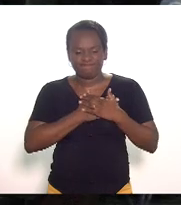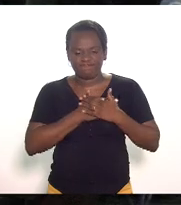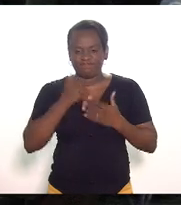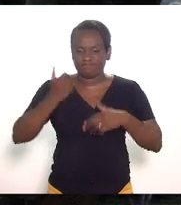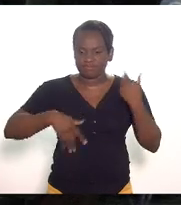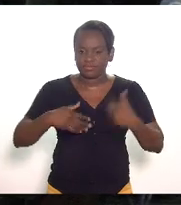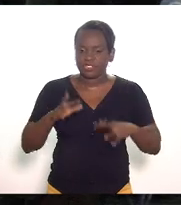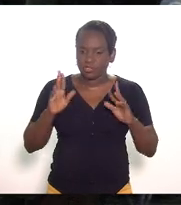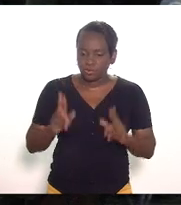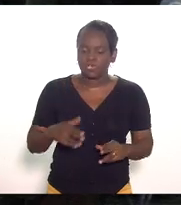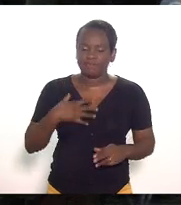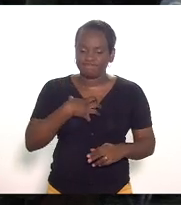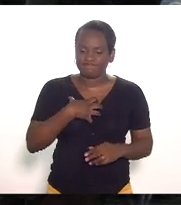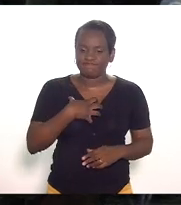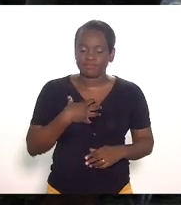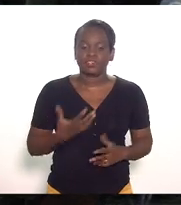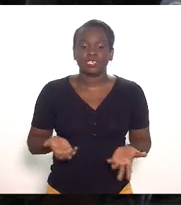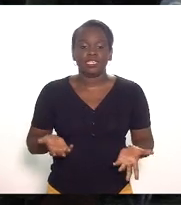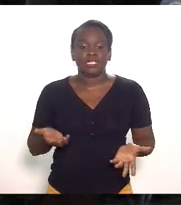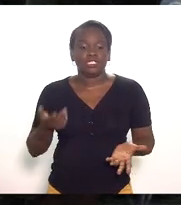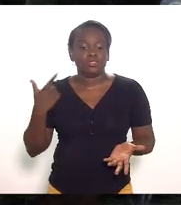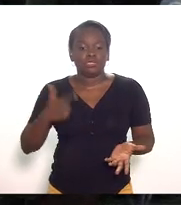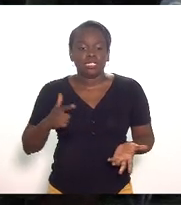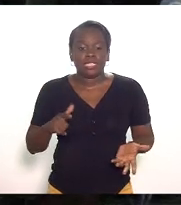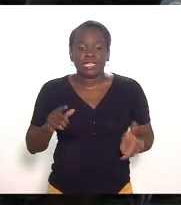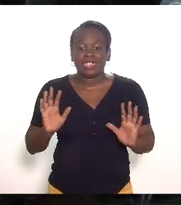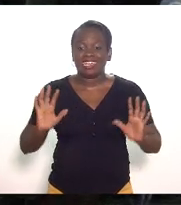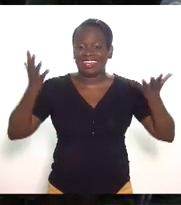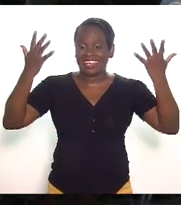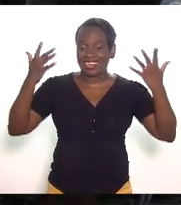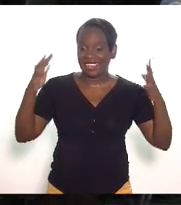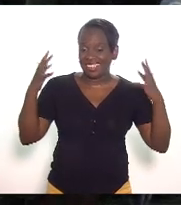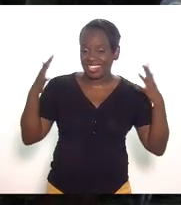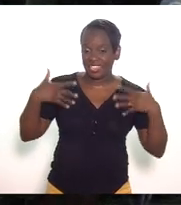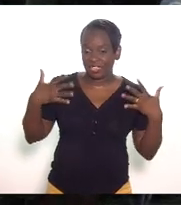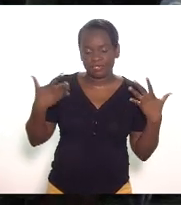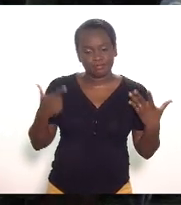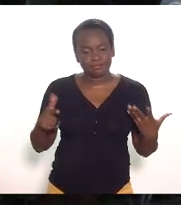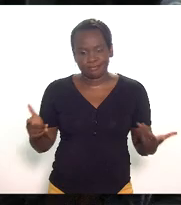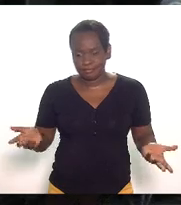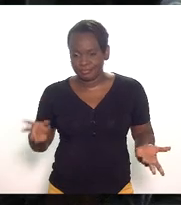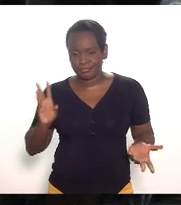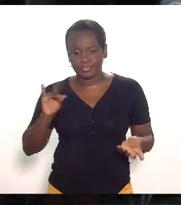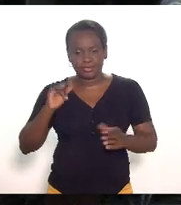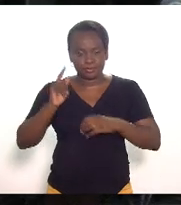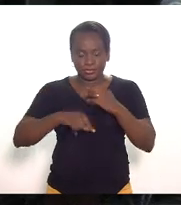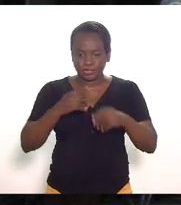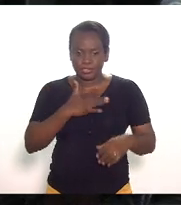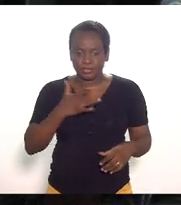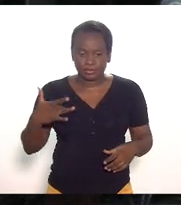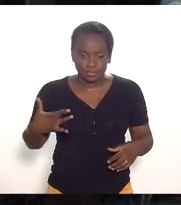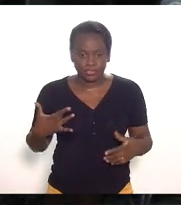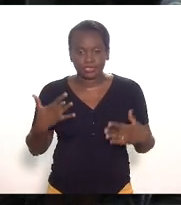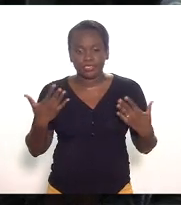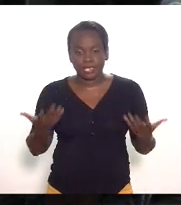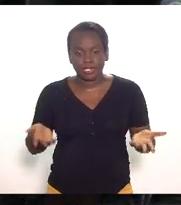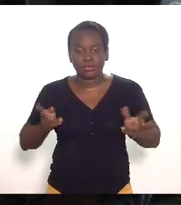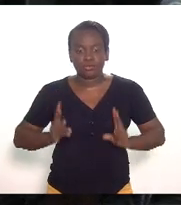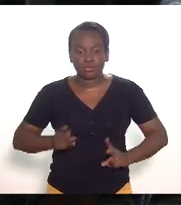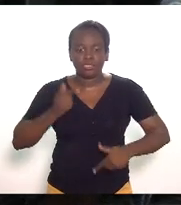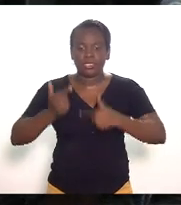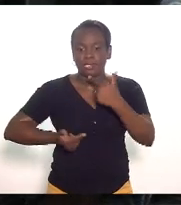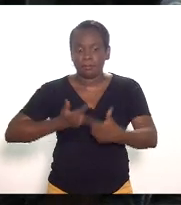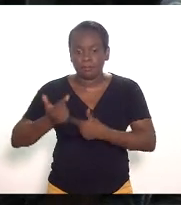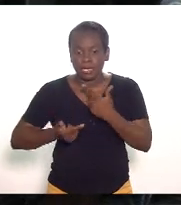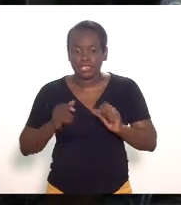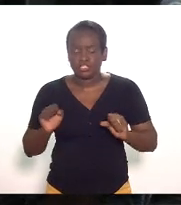Vossa Excelência. De fato, não temos muito o que comemorar nesse Dia Mundial da Saúde, a não ser continuar